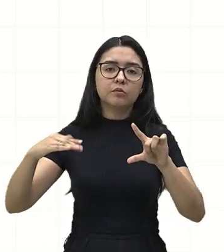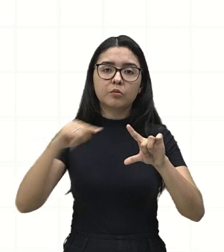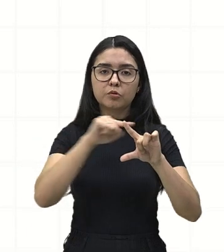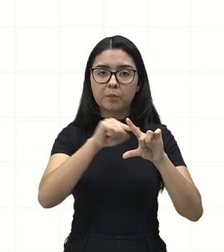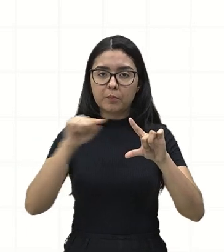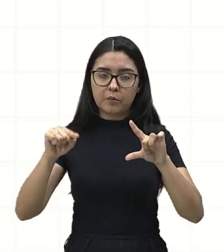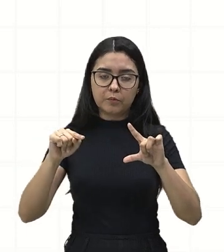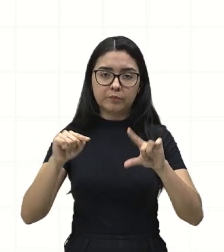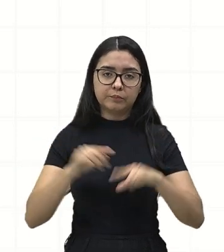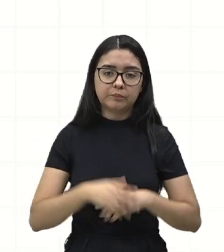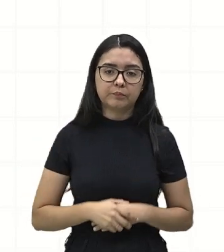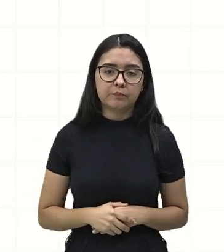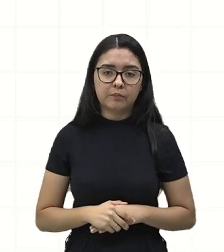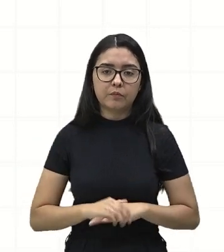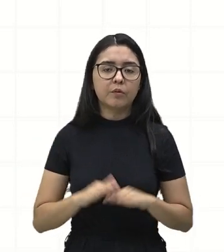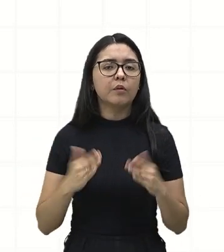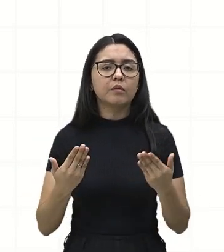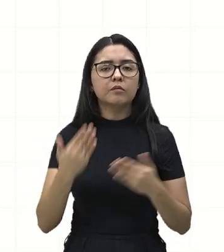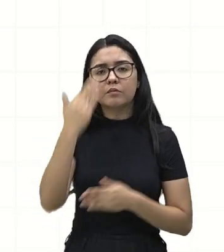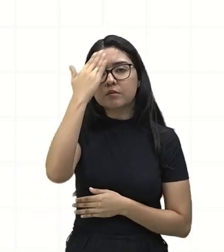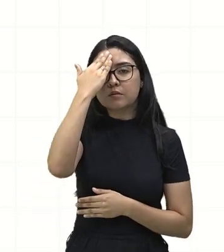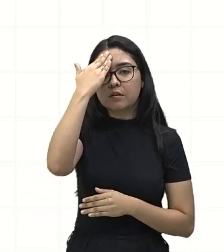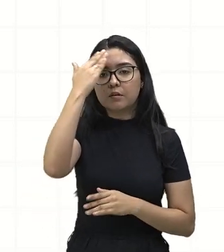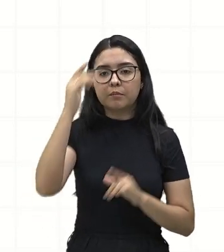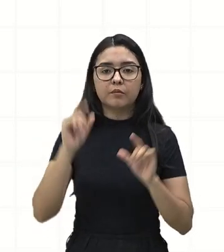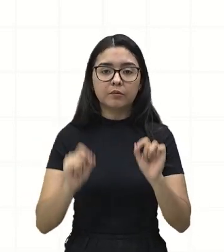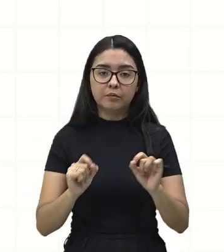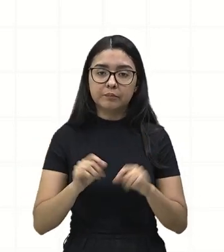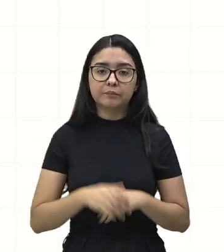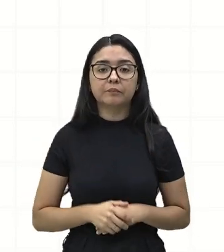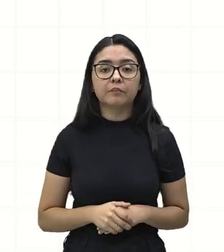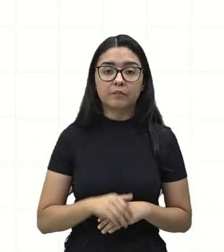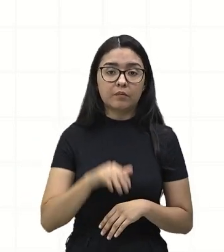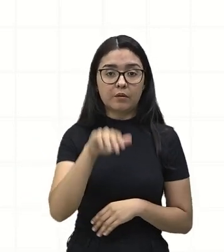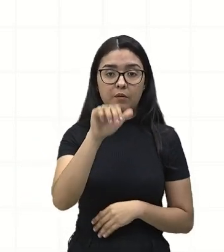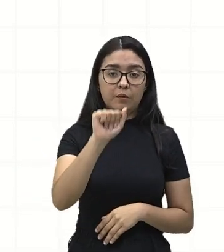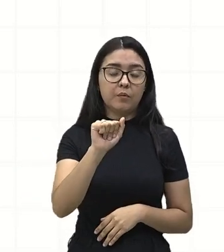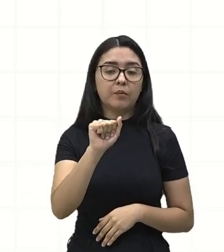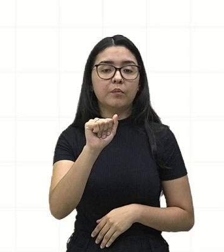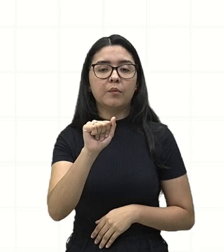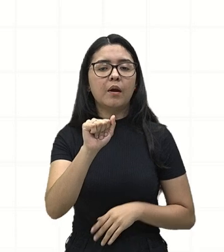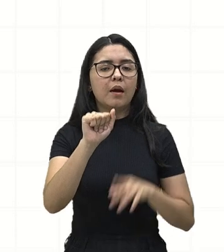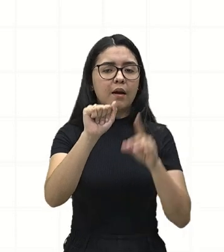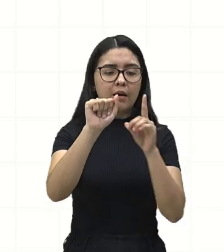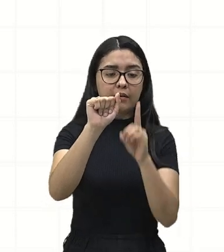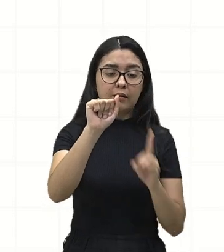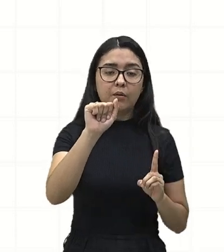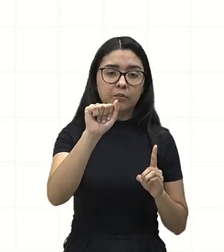proporção. O que é que eu sei? Que a distância do ponto A até o ponto D